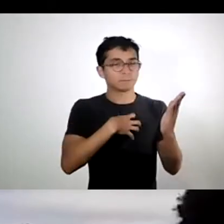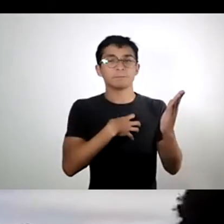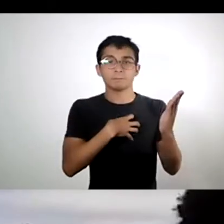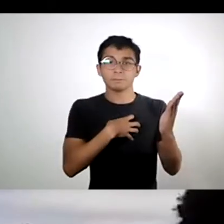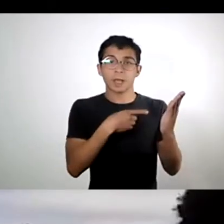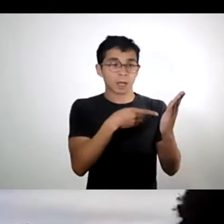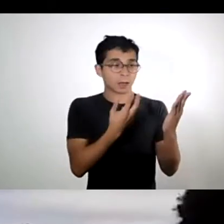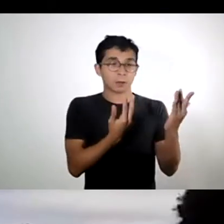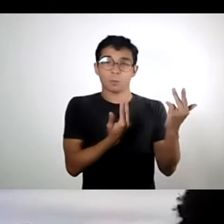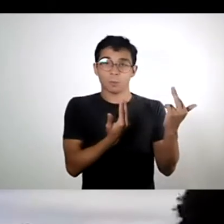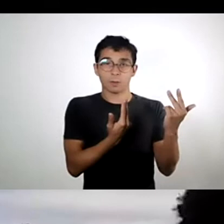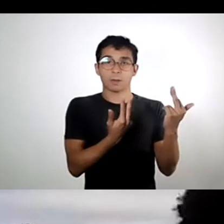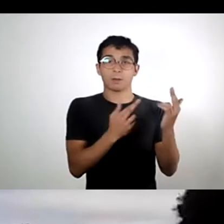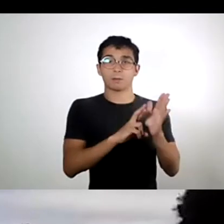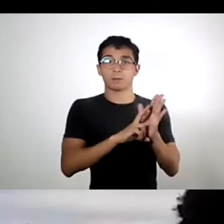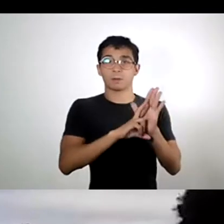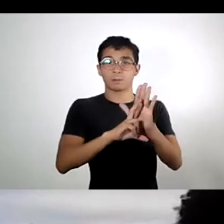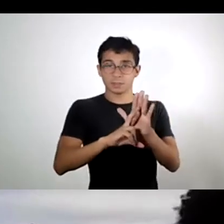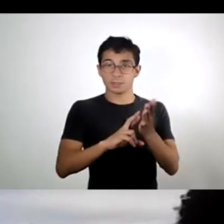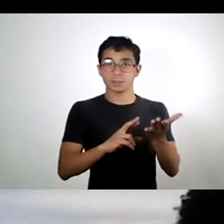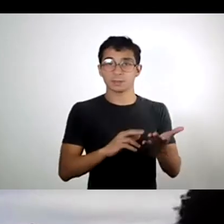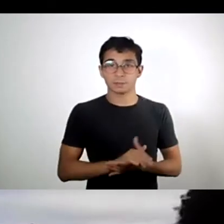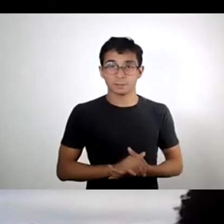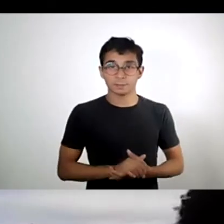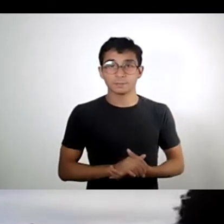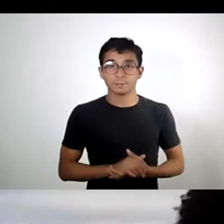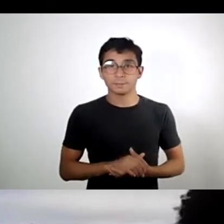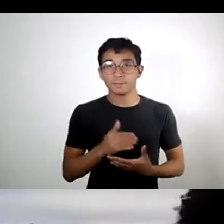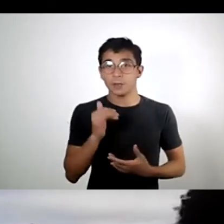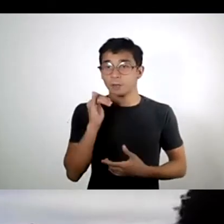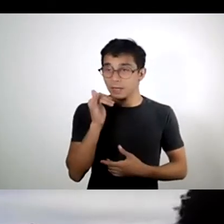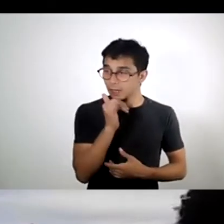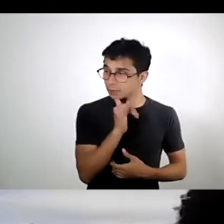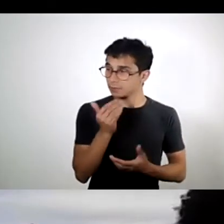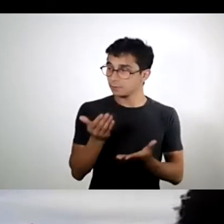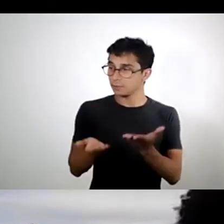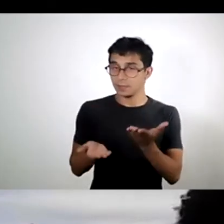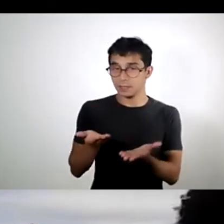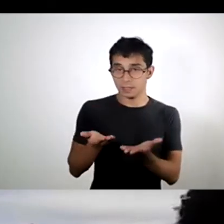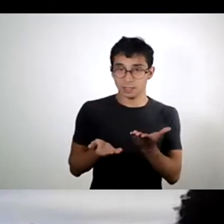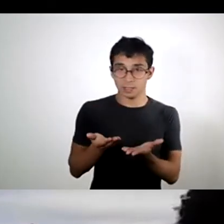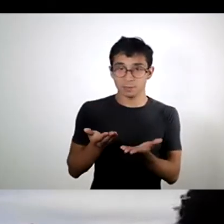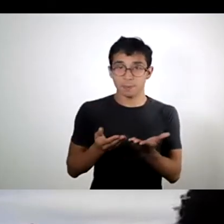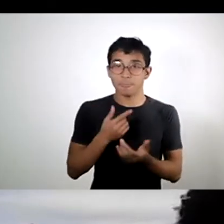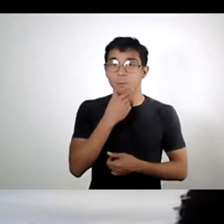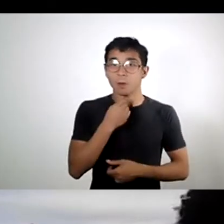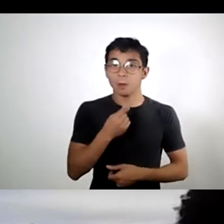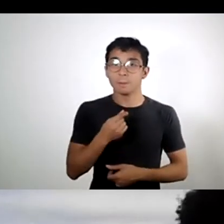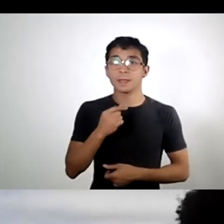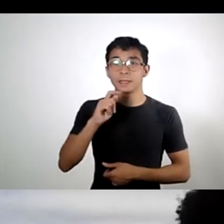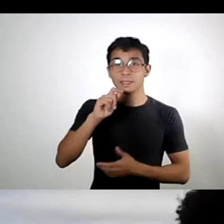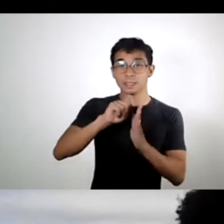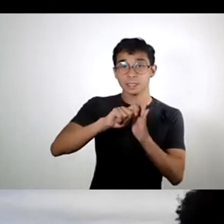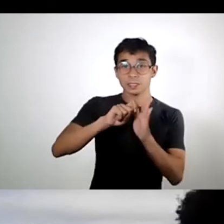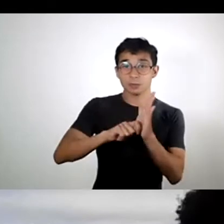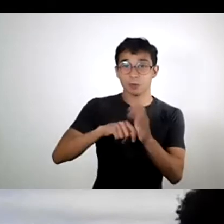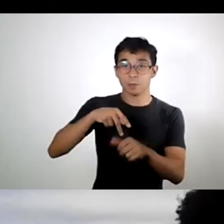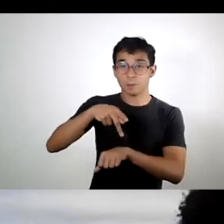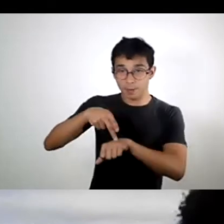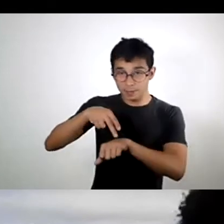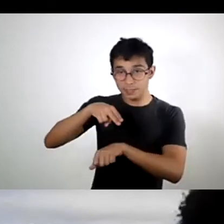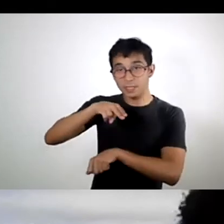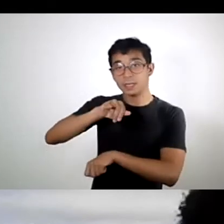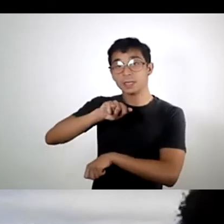dentro dessa questão do equilíbrio de narrativas, né, que é o Chinua Achebe, que é um escritor nigeriano que fala da importância